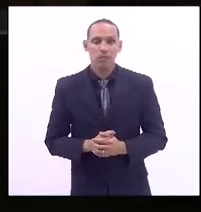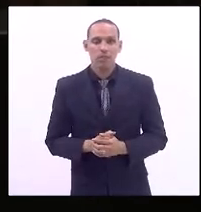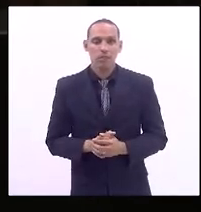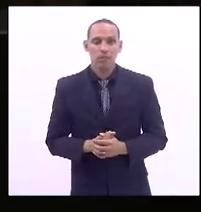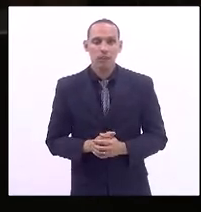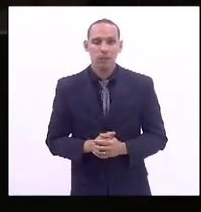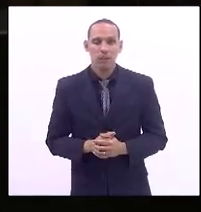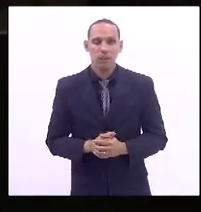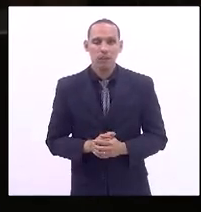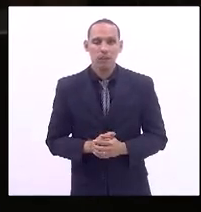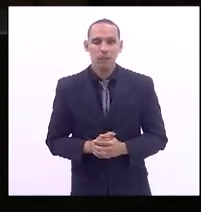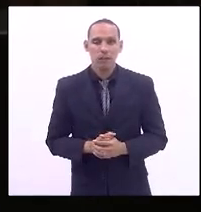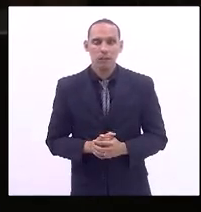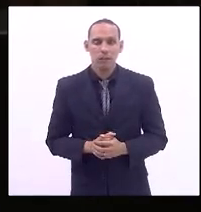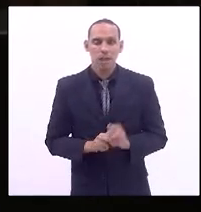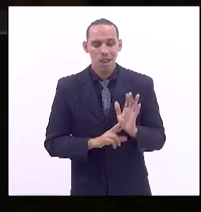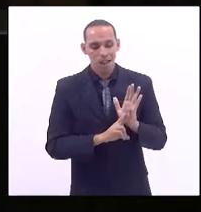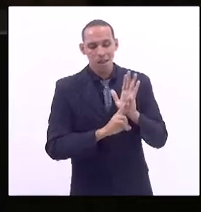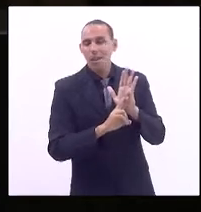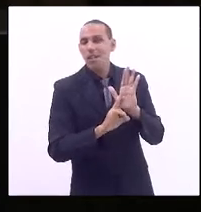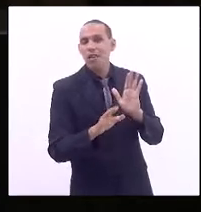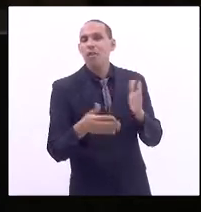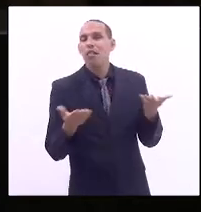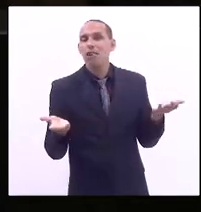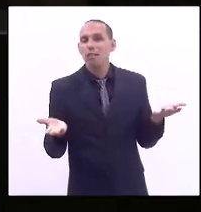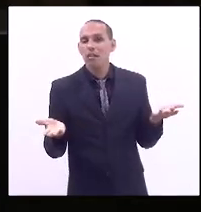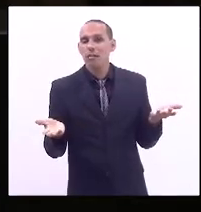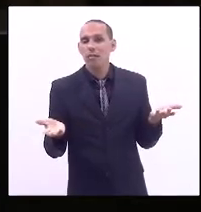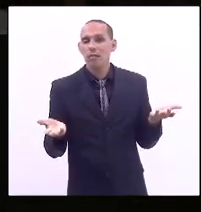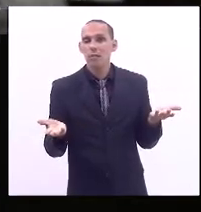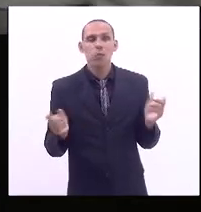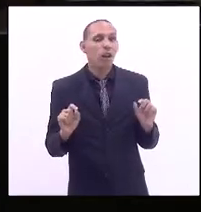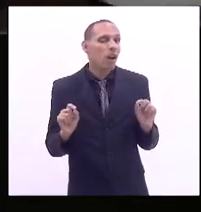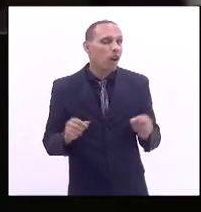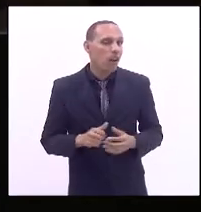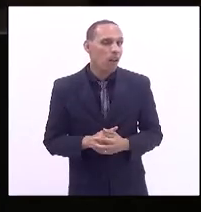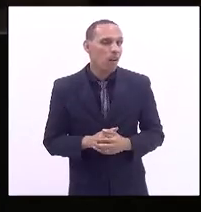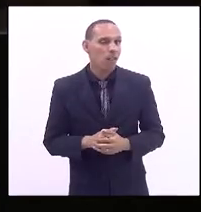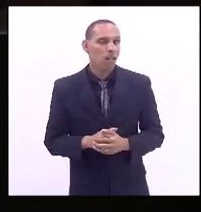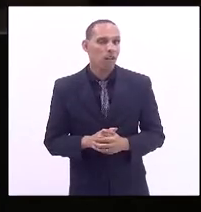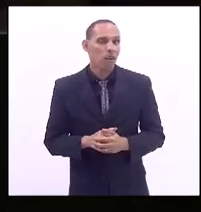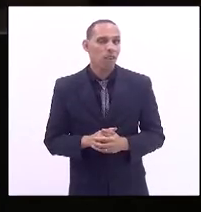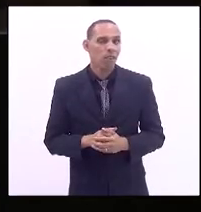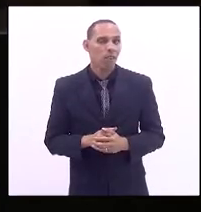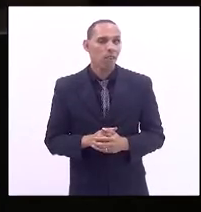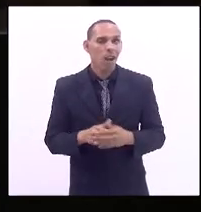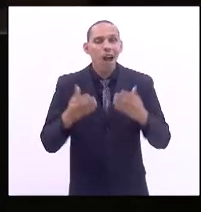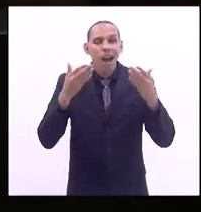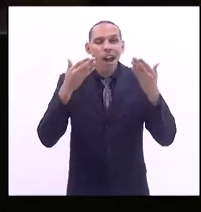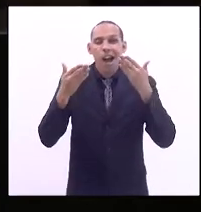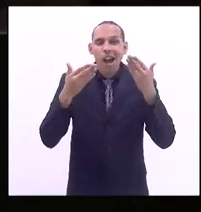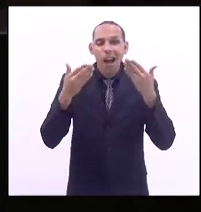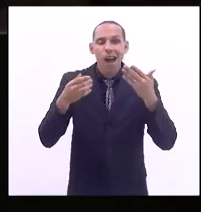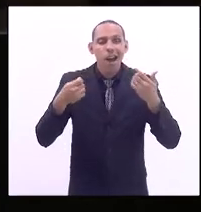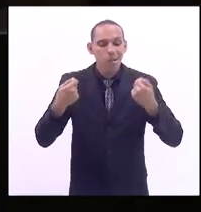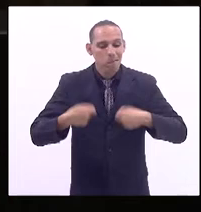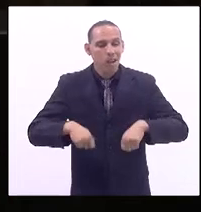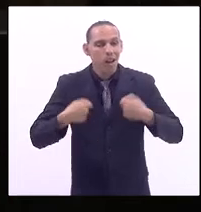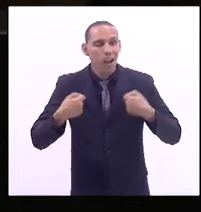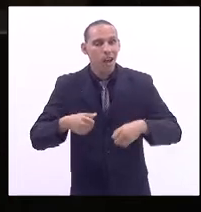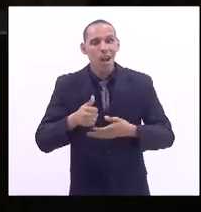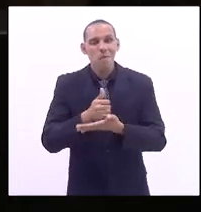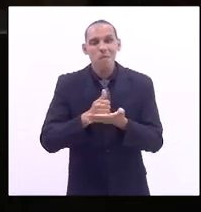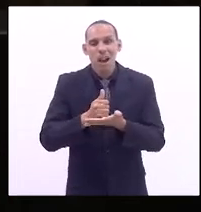tem como referência exatamente atender necessidades